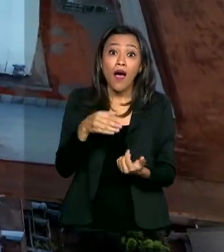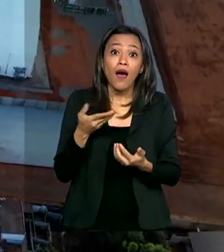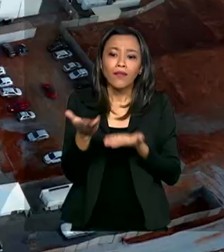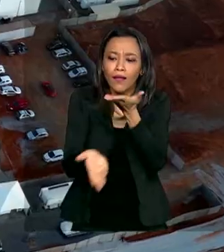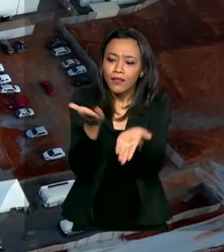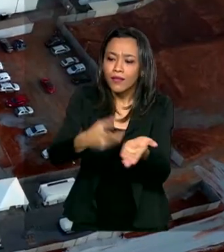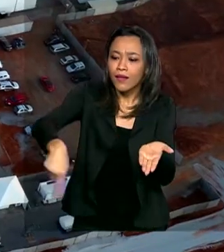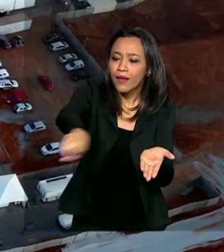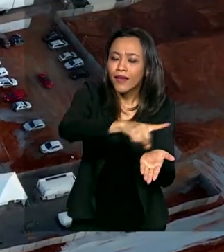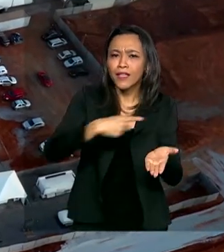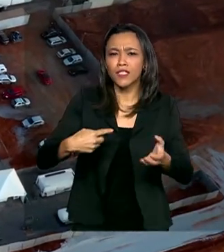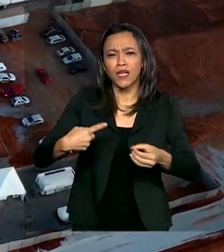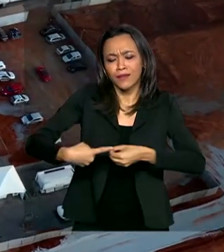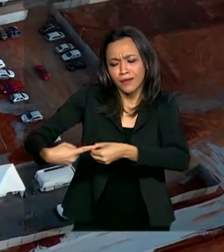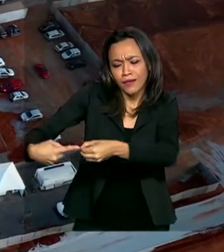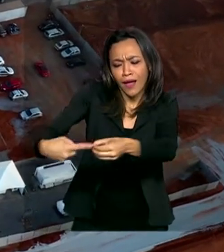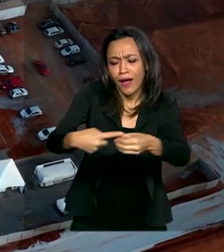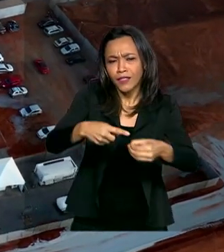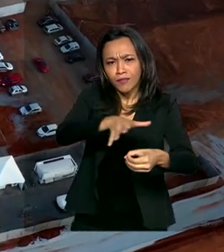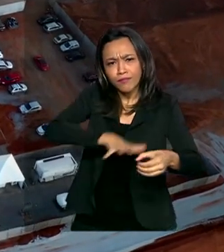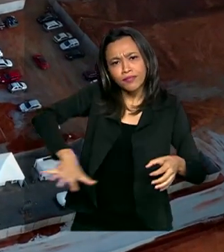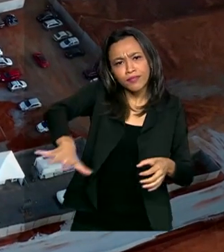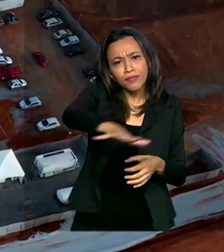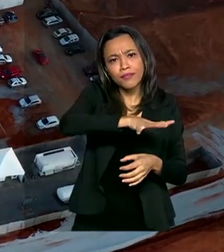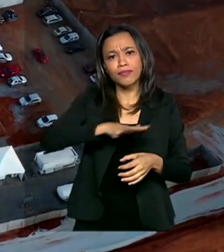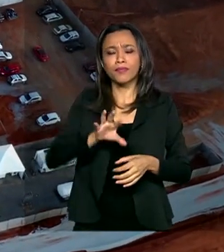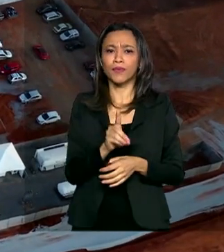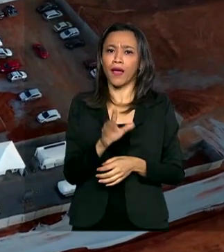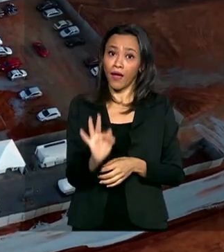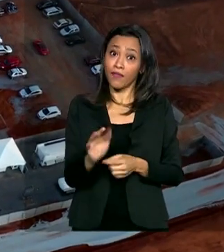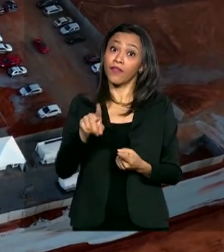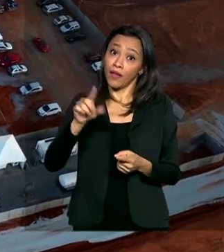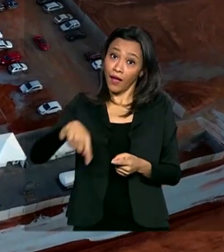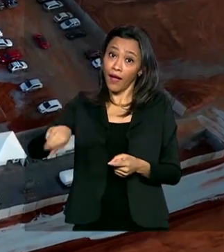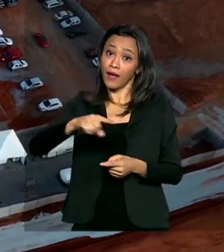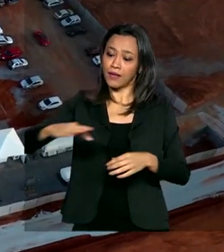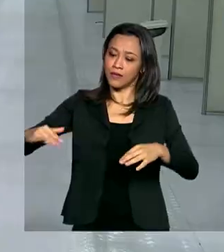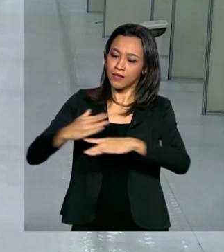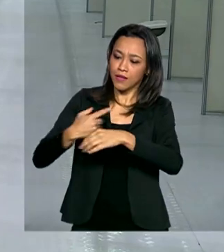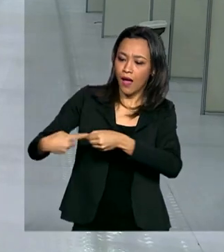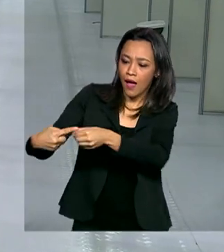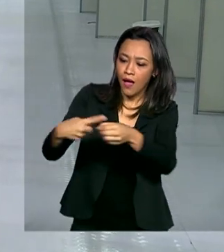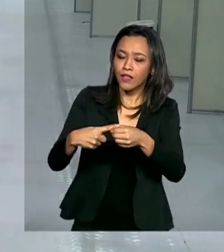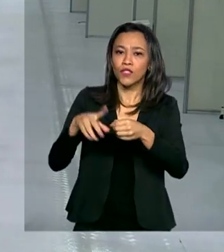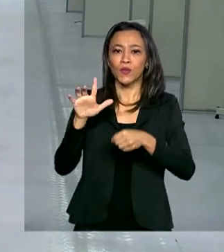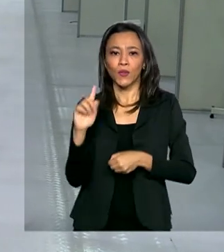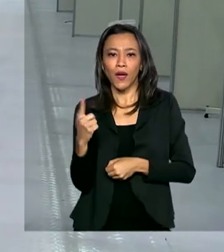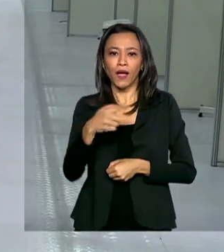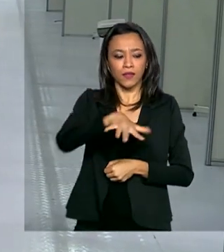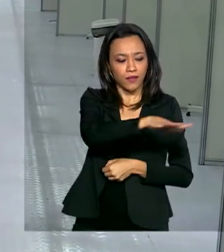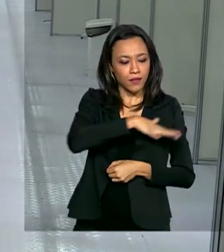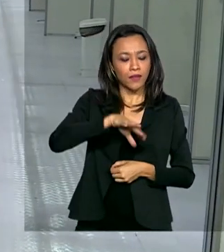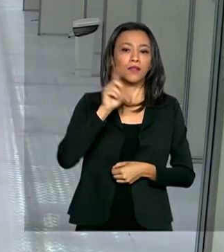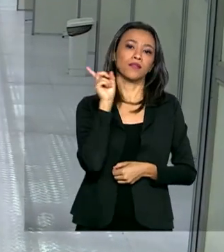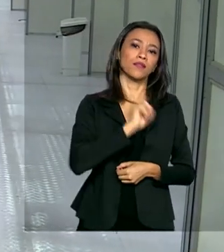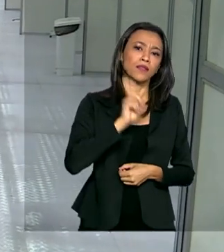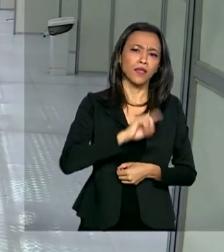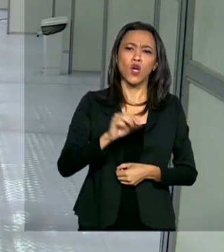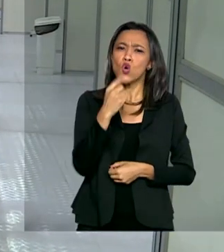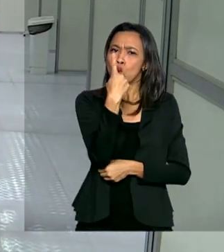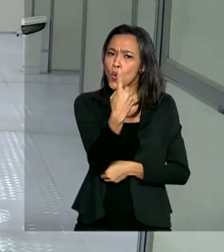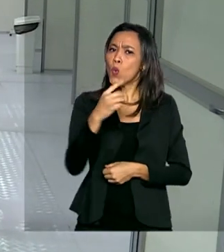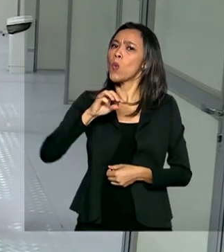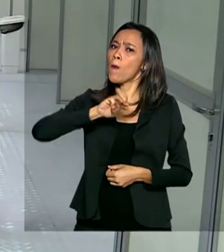conhecida como entorno do Distrito Federal, formada por cidades goianas e mineiras. São pelo menos 1 milhão e 200 mil